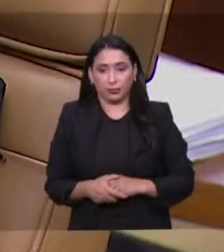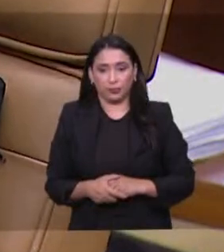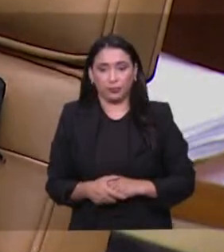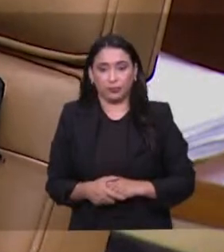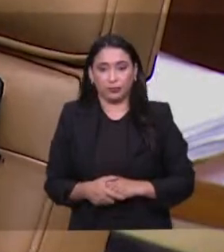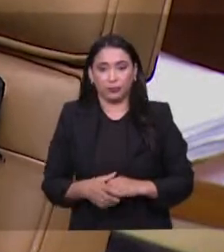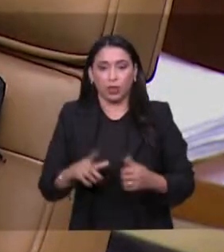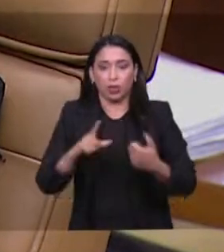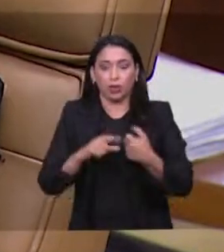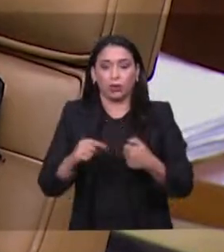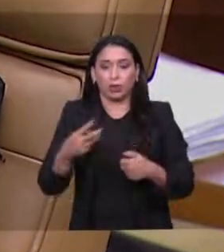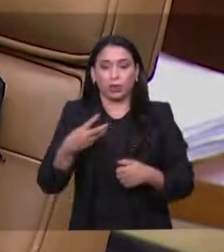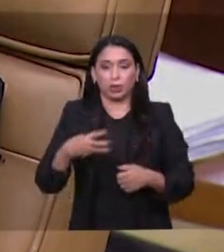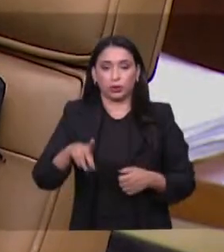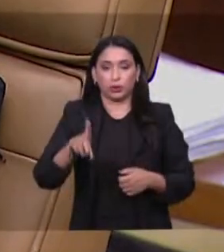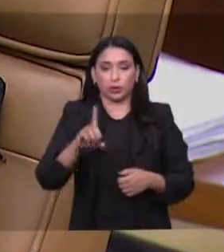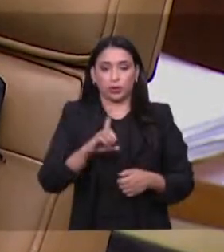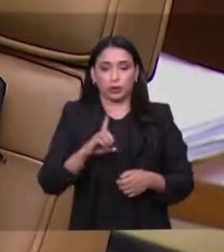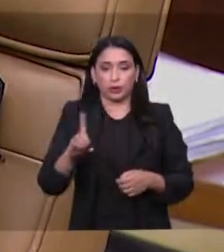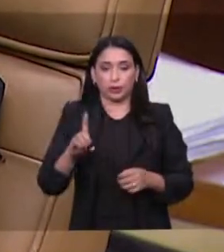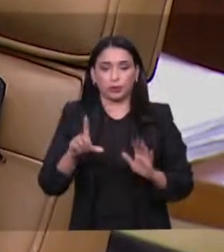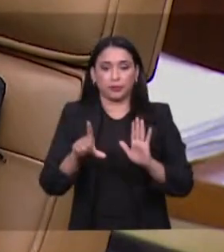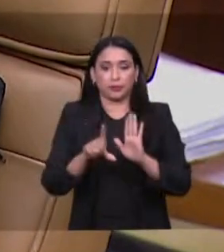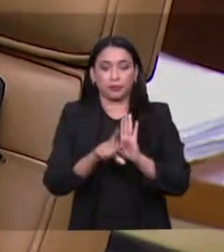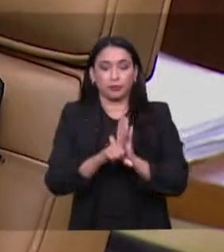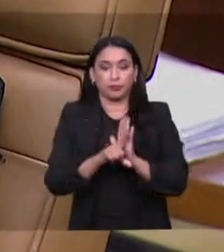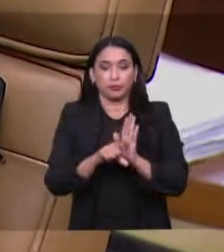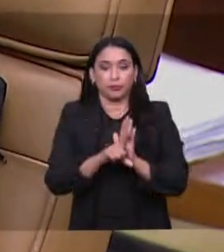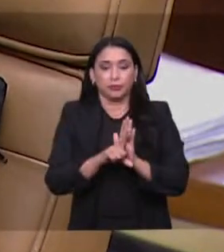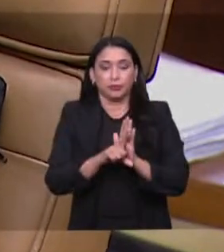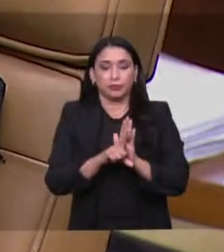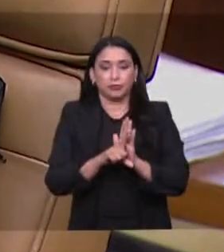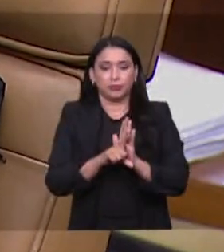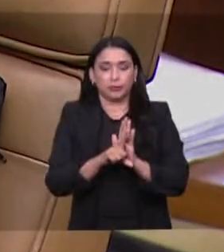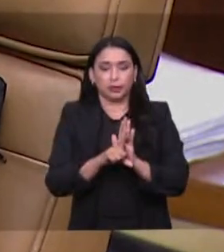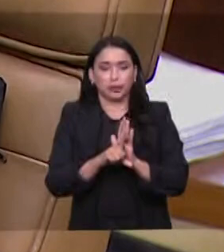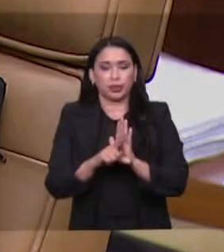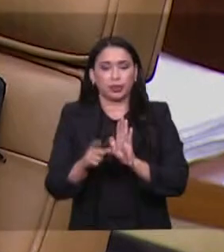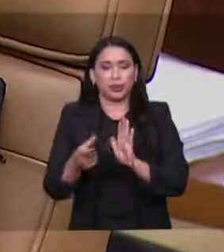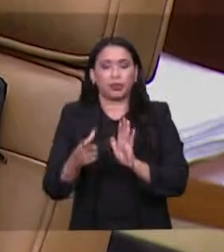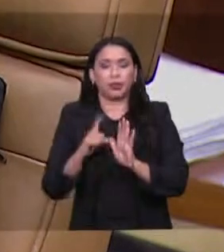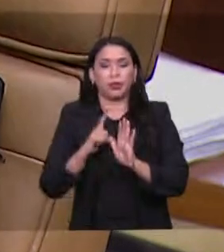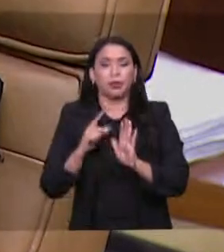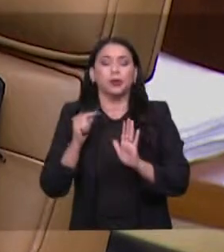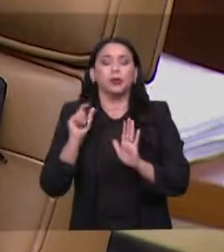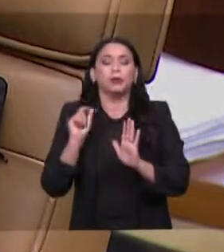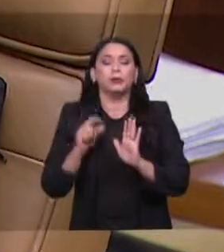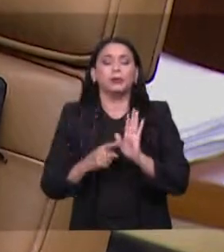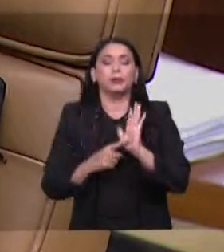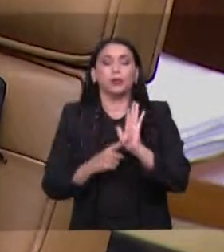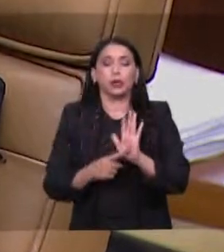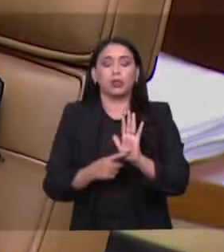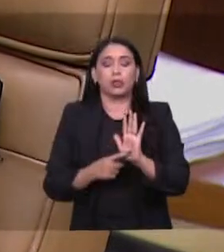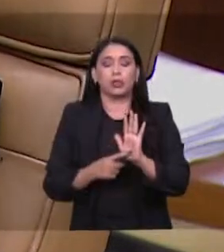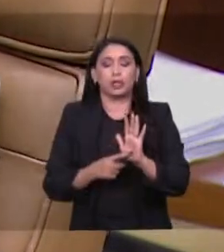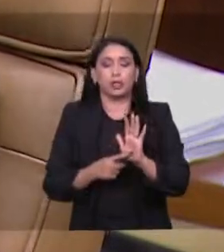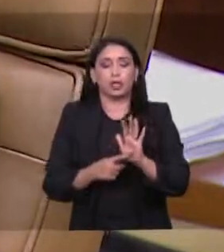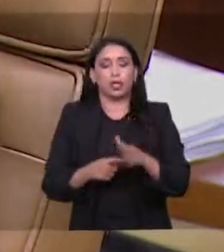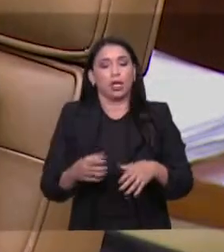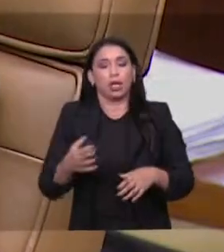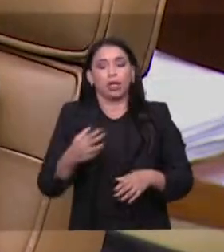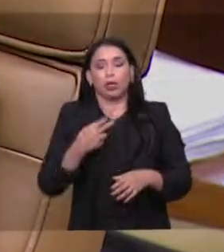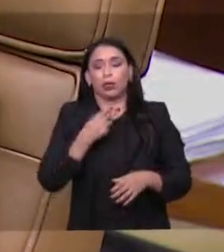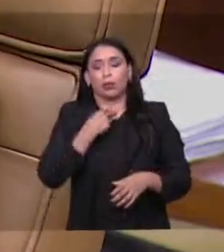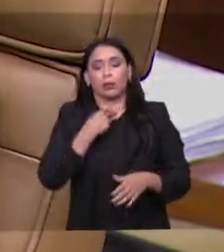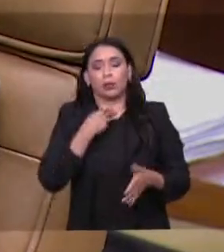O artigo 3D, na lei originária, assentava um impedimento sem previsão,